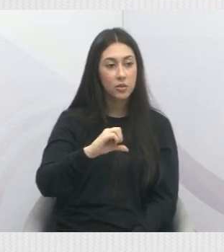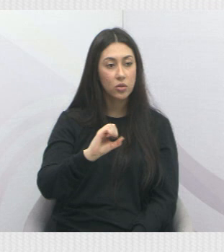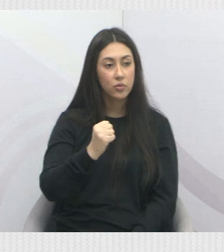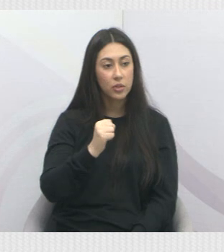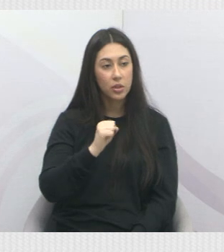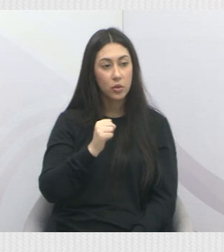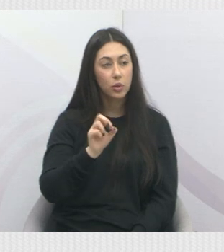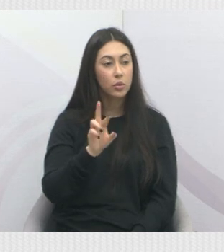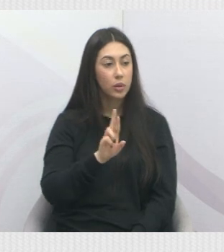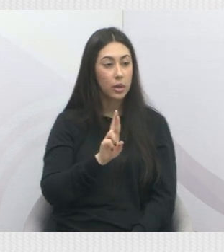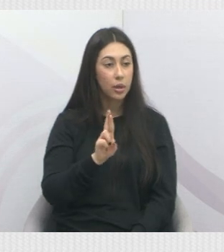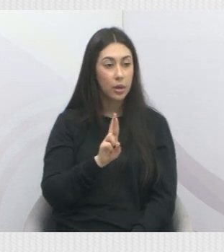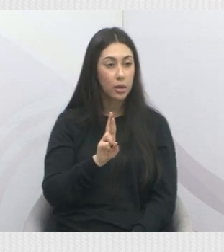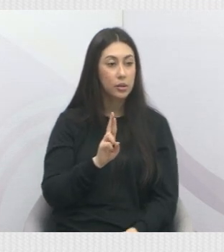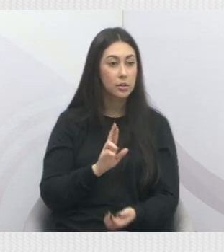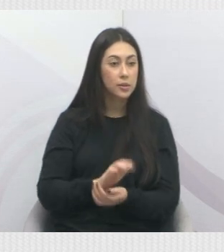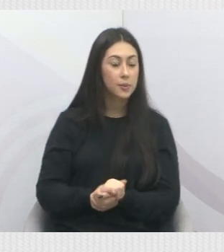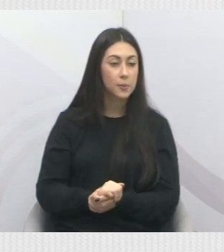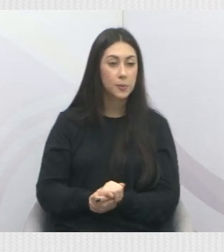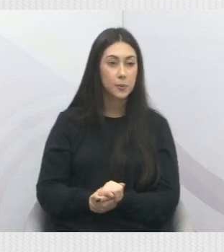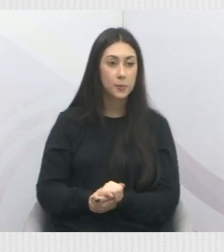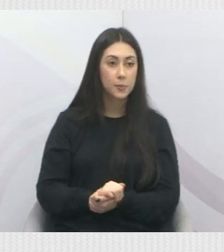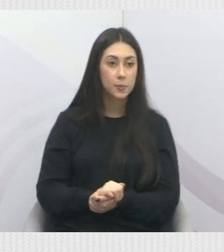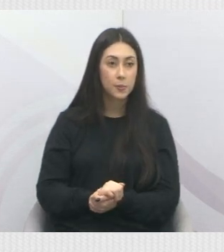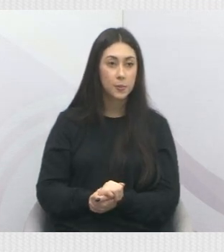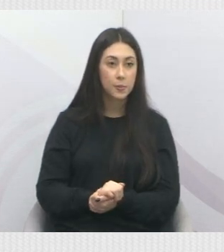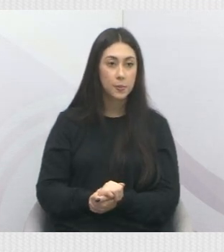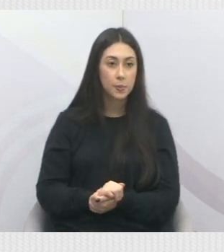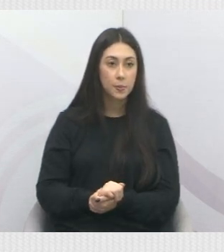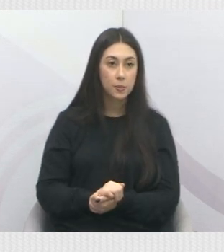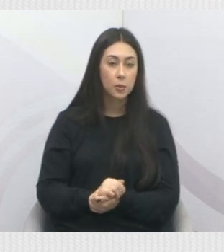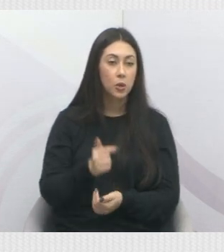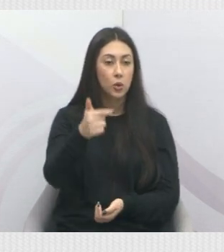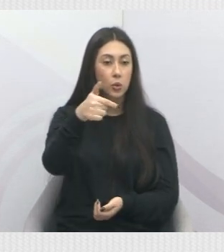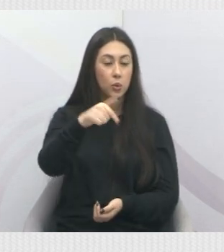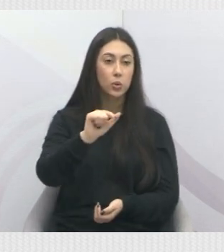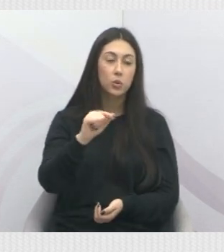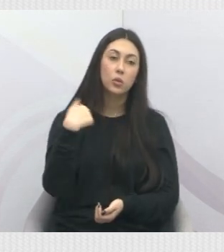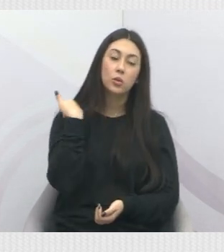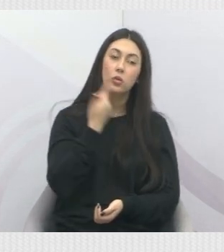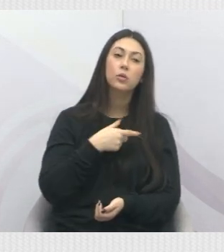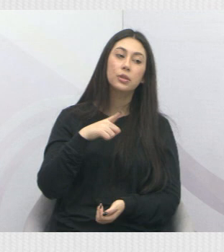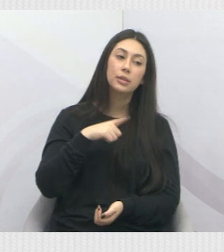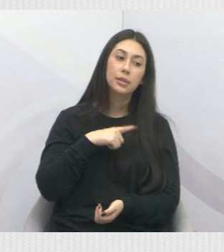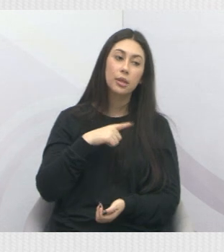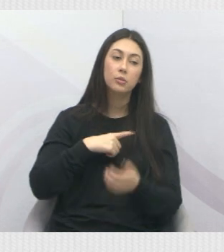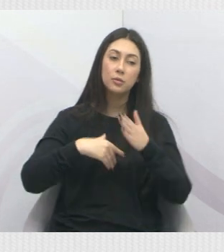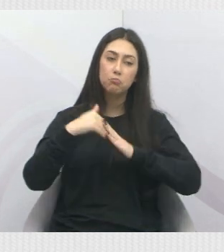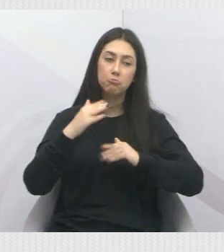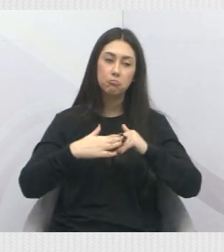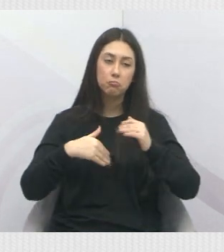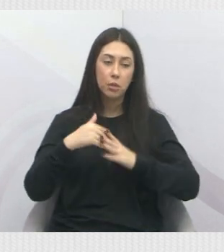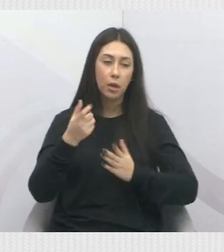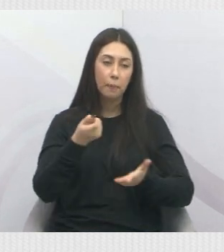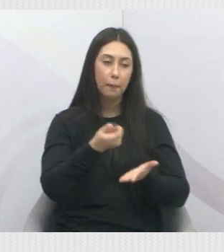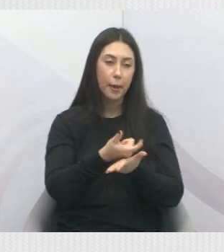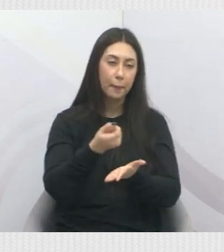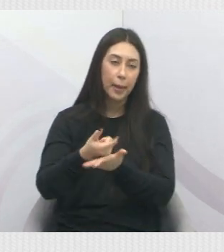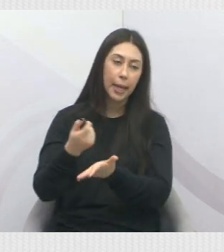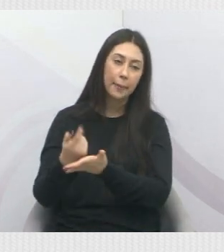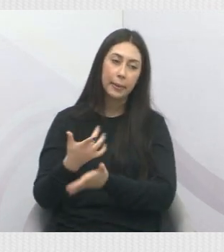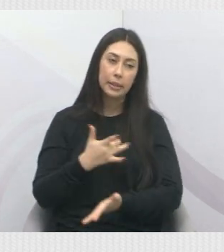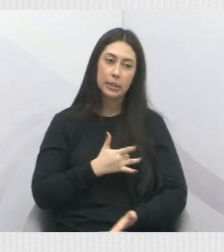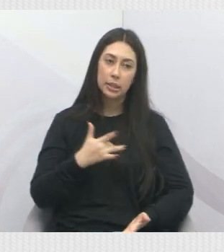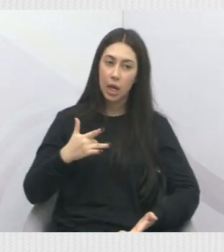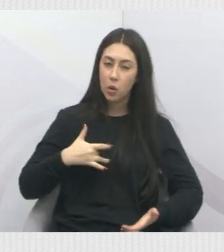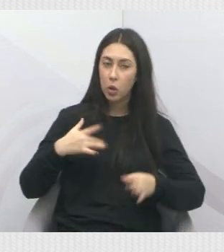48.656.798. No próximo slide, a gente tem, então, a aplicação em saúde. No total